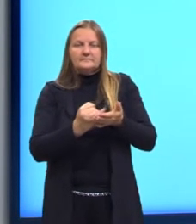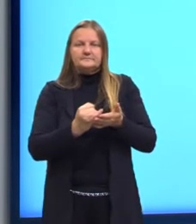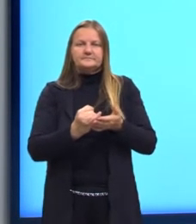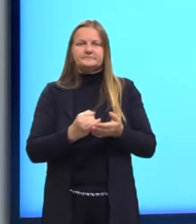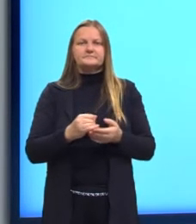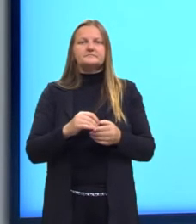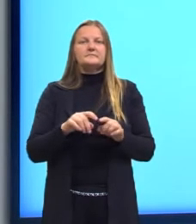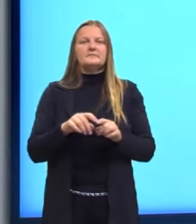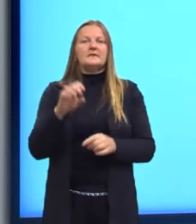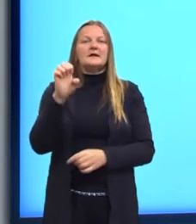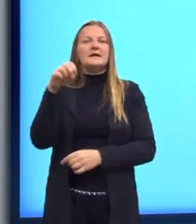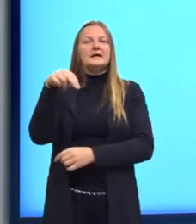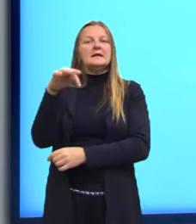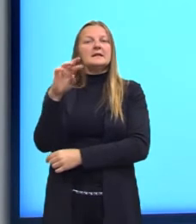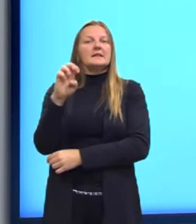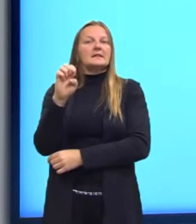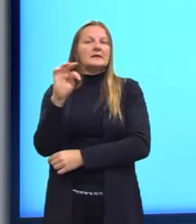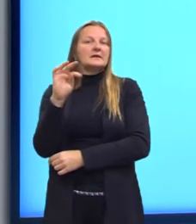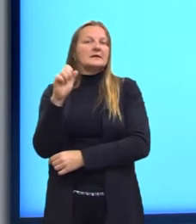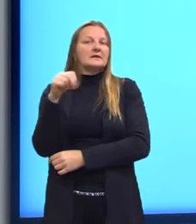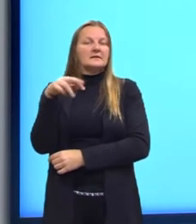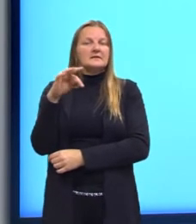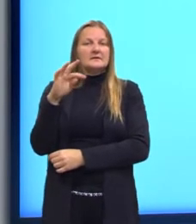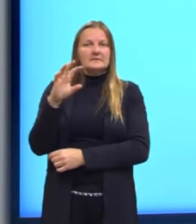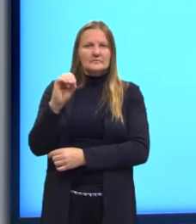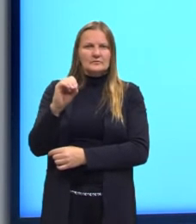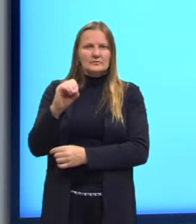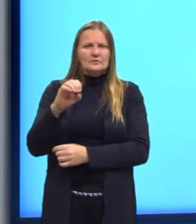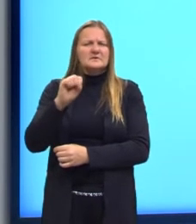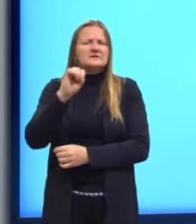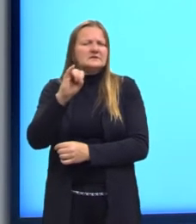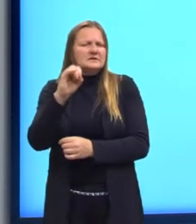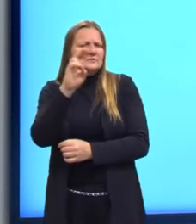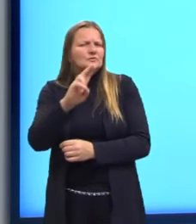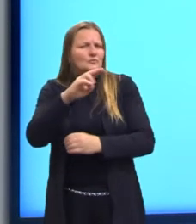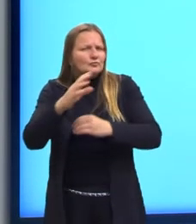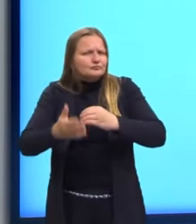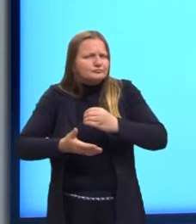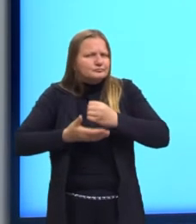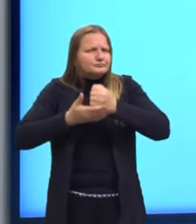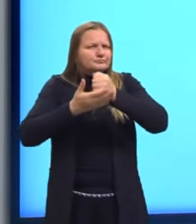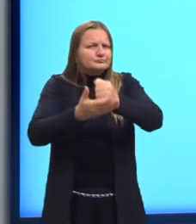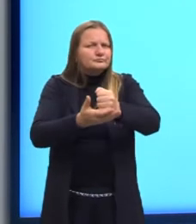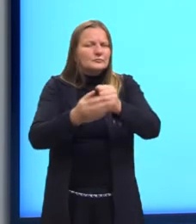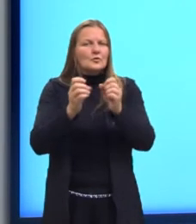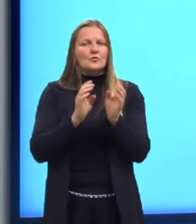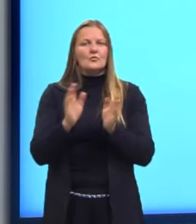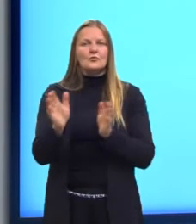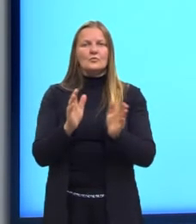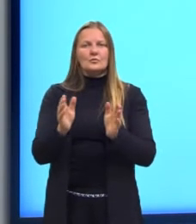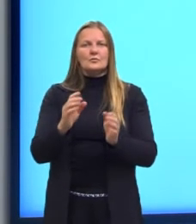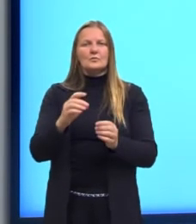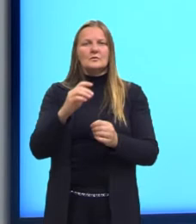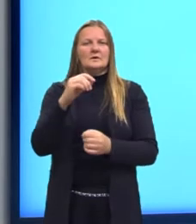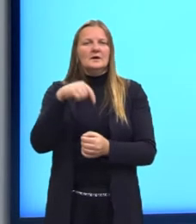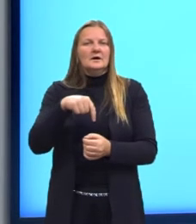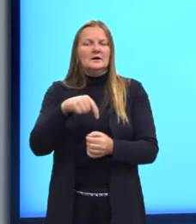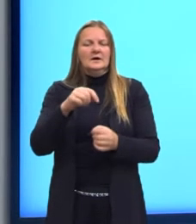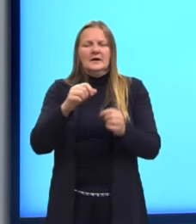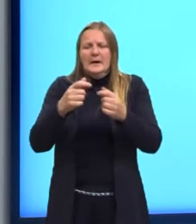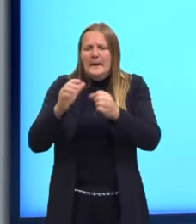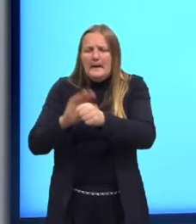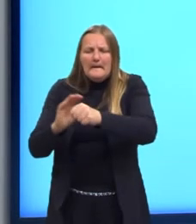entretanto se usada de forma auxiliar na democratização cultural principalmente nas zonas